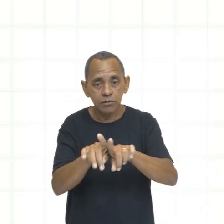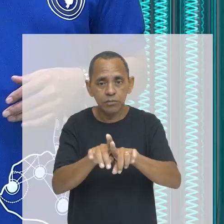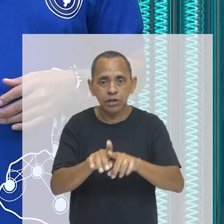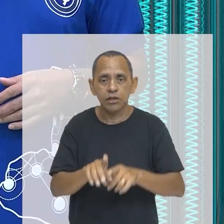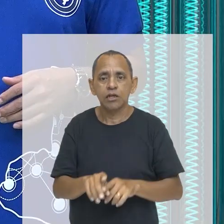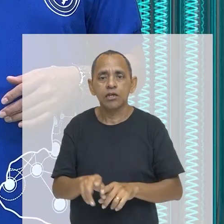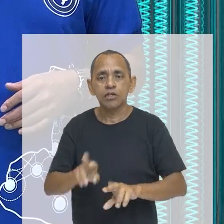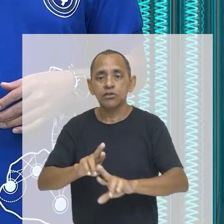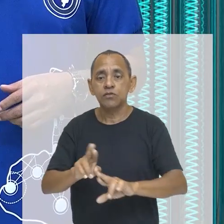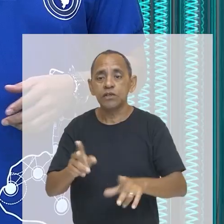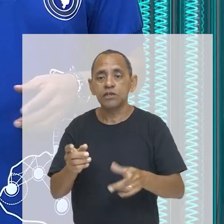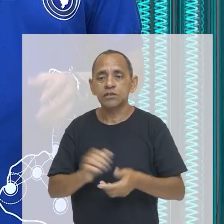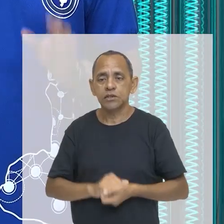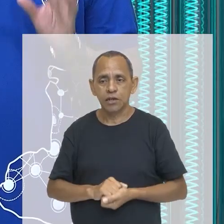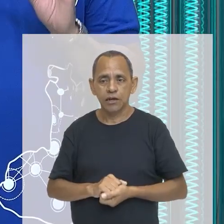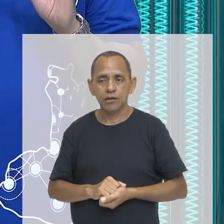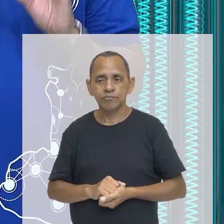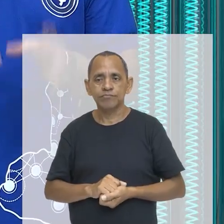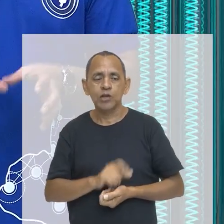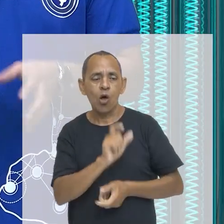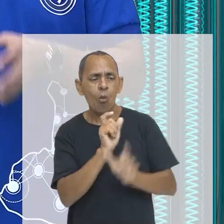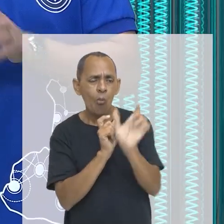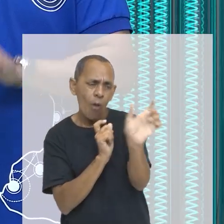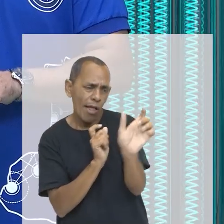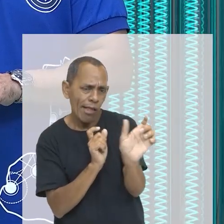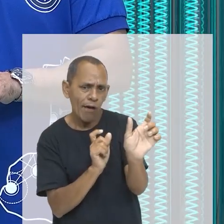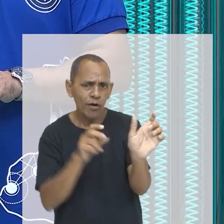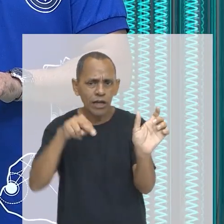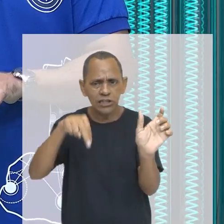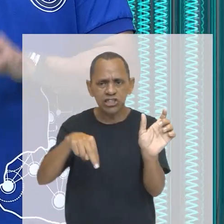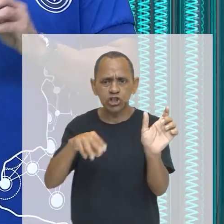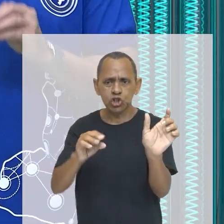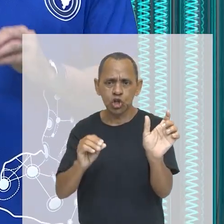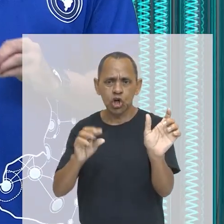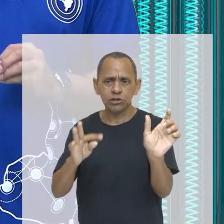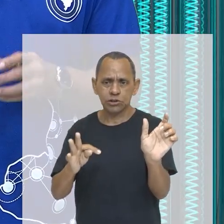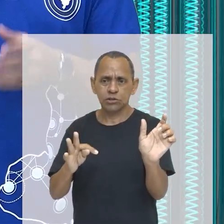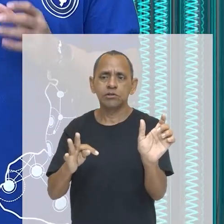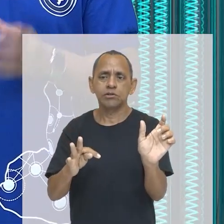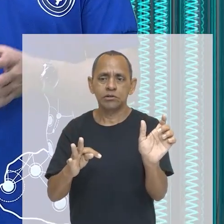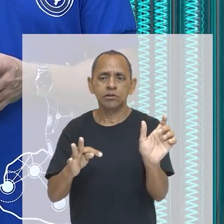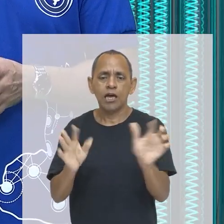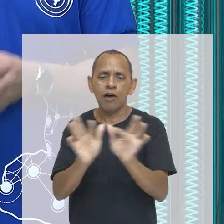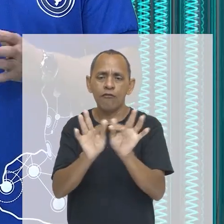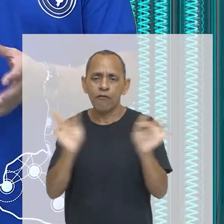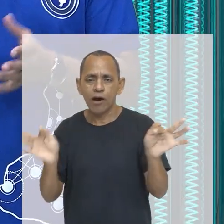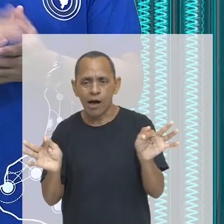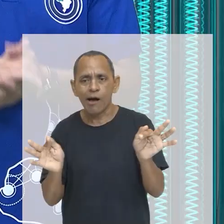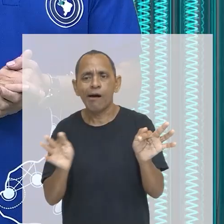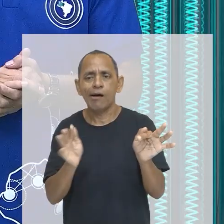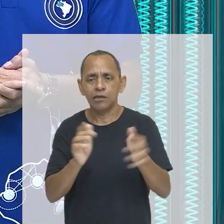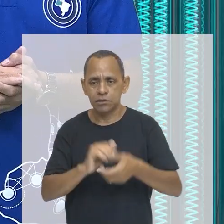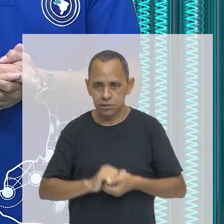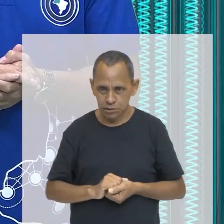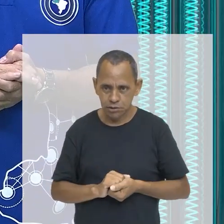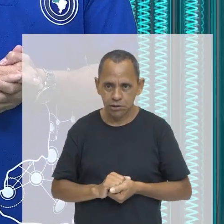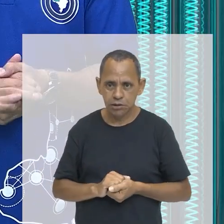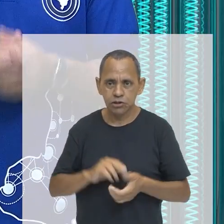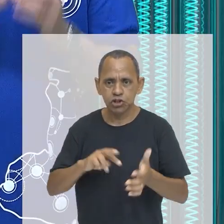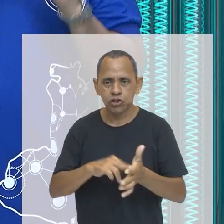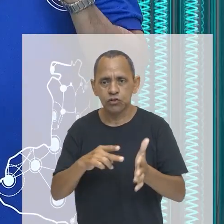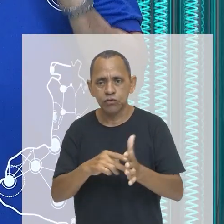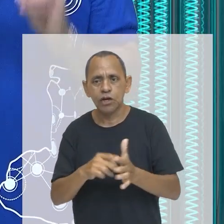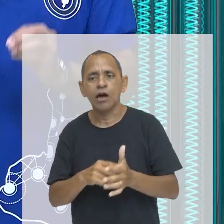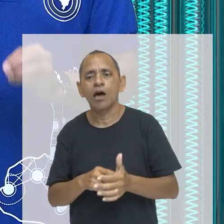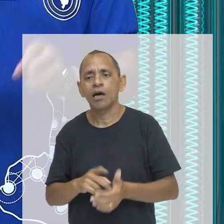palavrinha aqui, ó. Essa palavrinha, então, que vai fazer aquela frase, aquele enunciado, ficar na forma negativa, tá